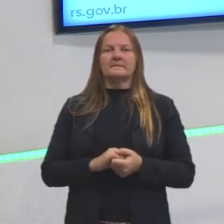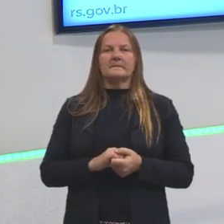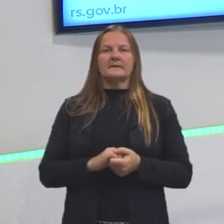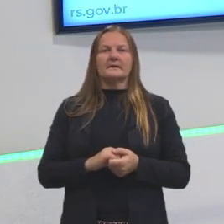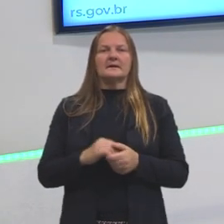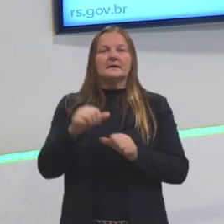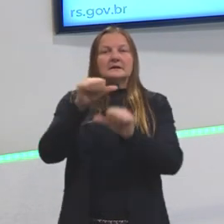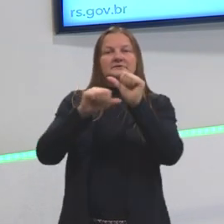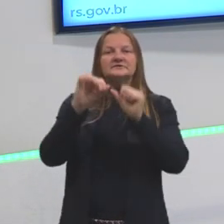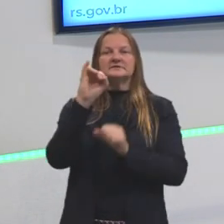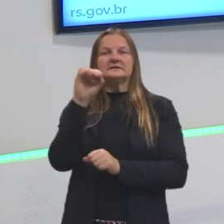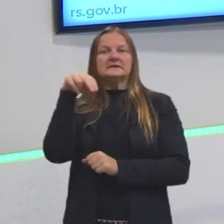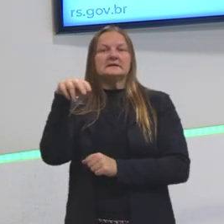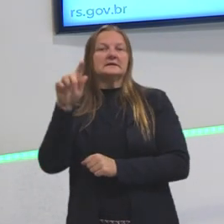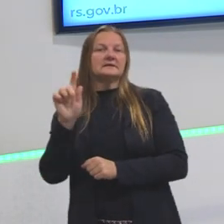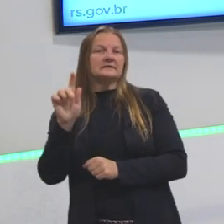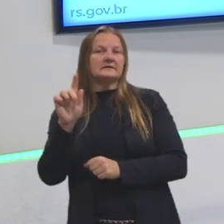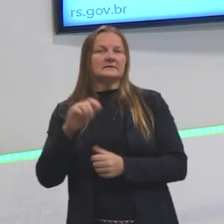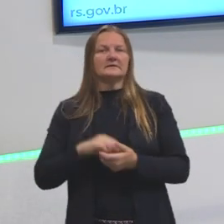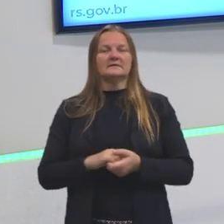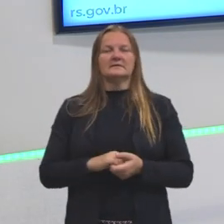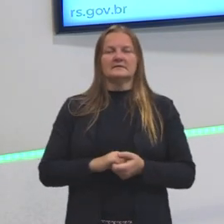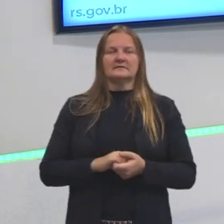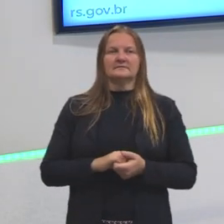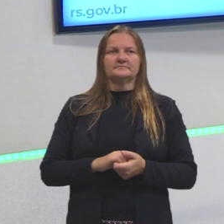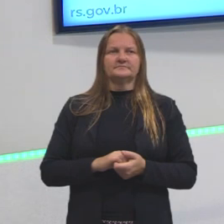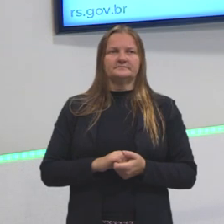o Big antes tá